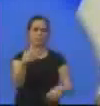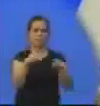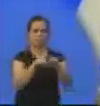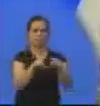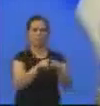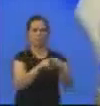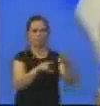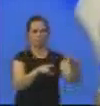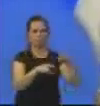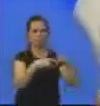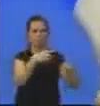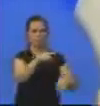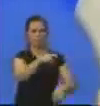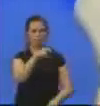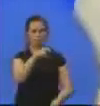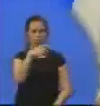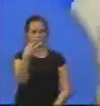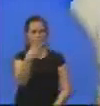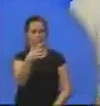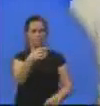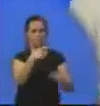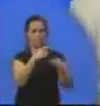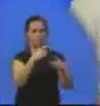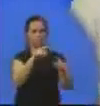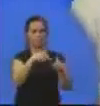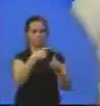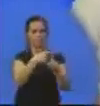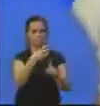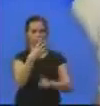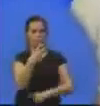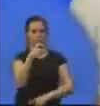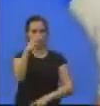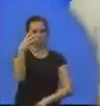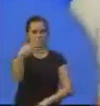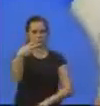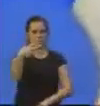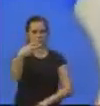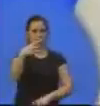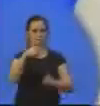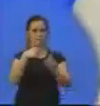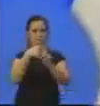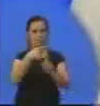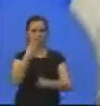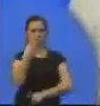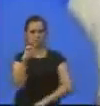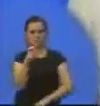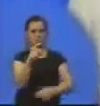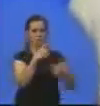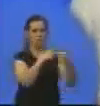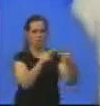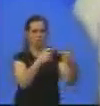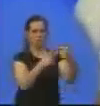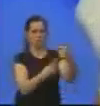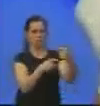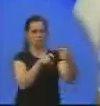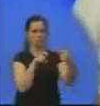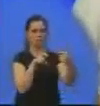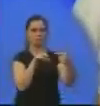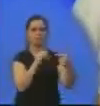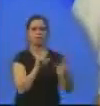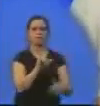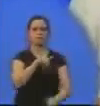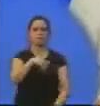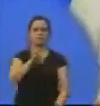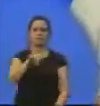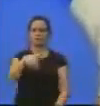mais 15, dividido por 2x, quando x vai para infinito. Substituo infinito no lugar do